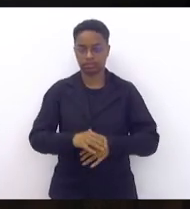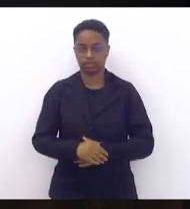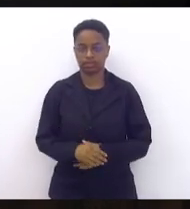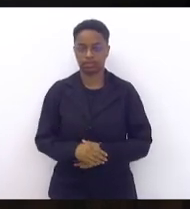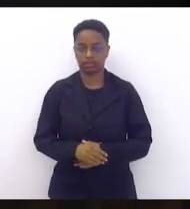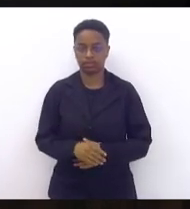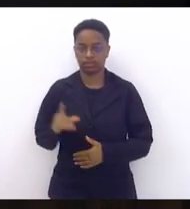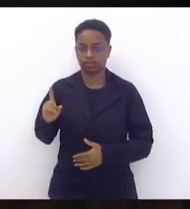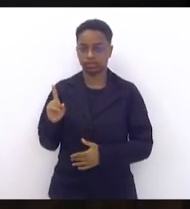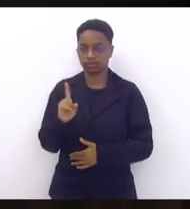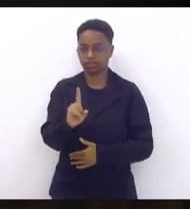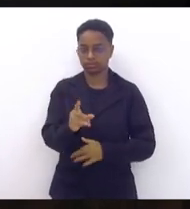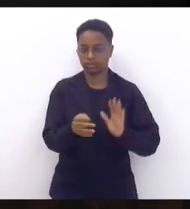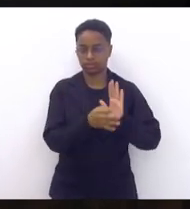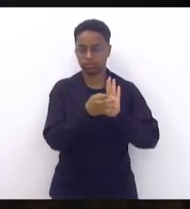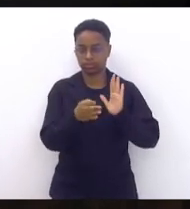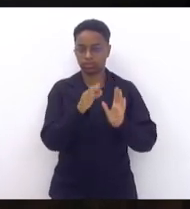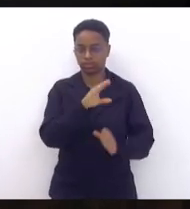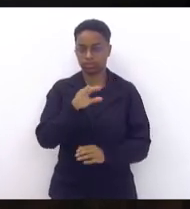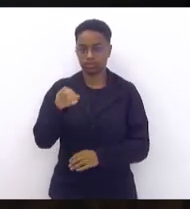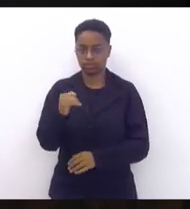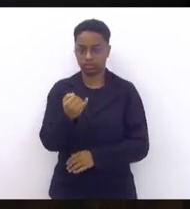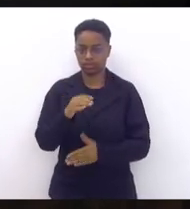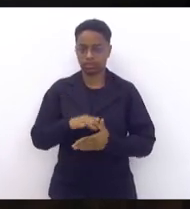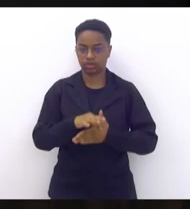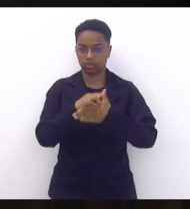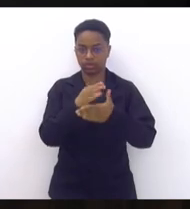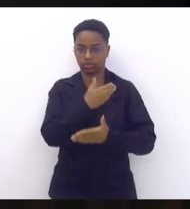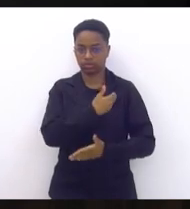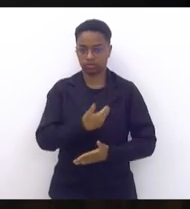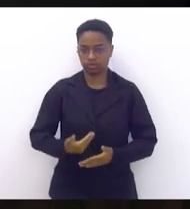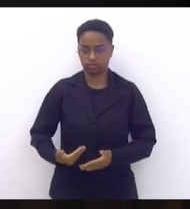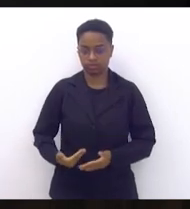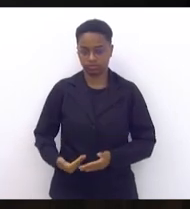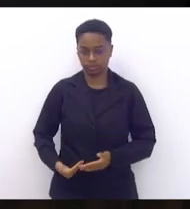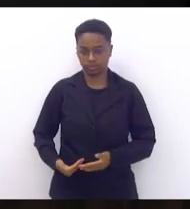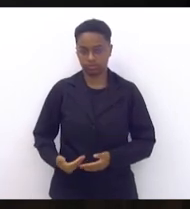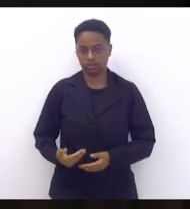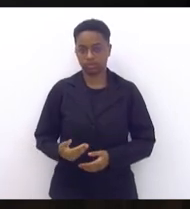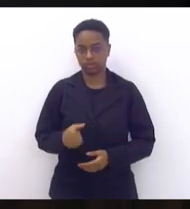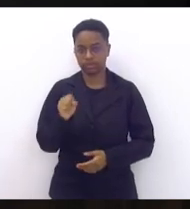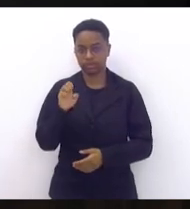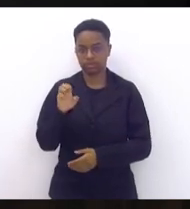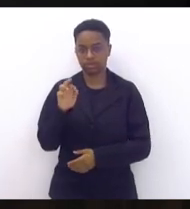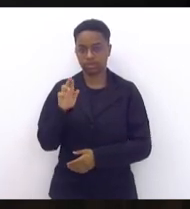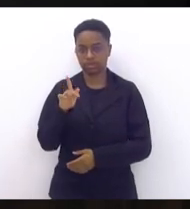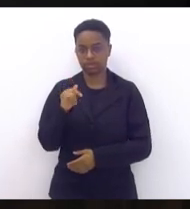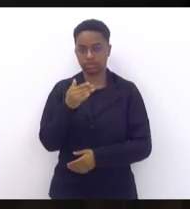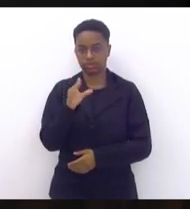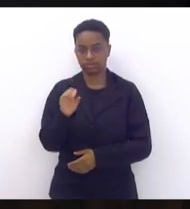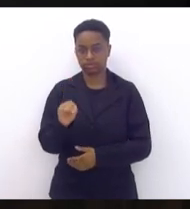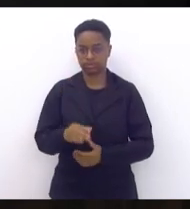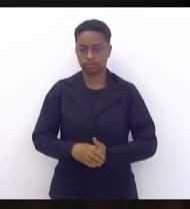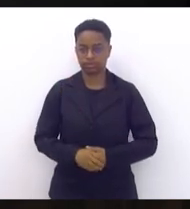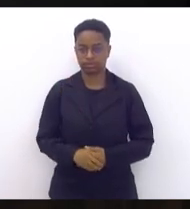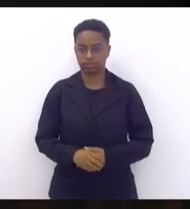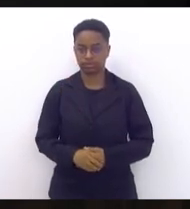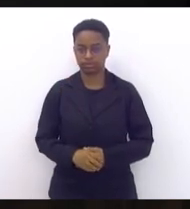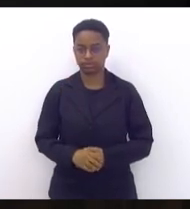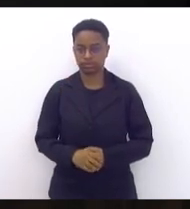pela Comissão de Constituição e Justiça, nosso líder de governo, vice-presidente da comissão, doutor Serginho, por favor.